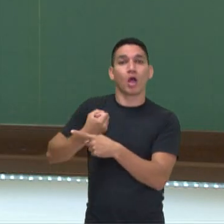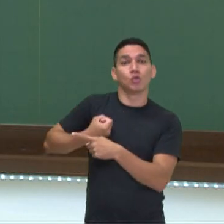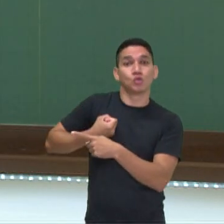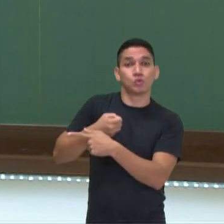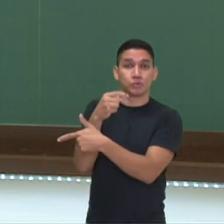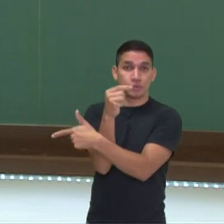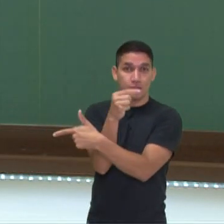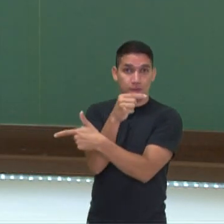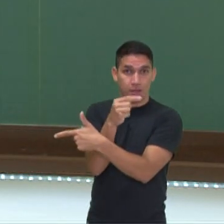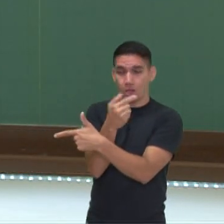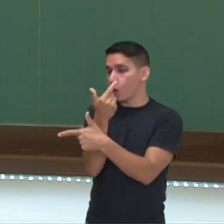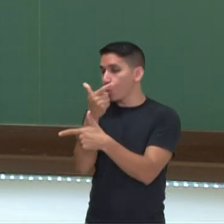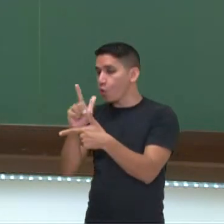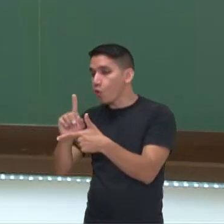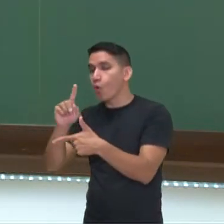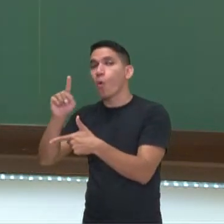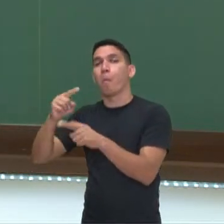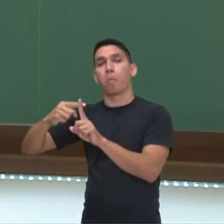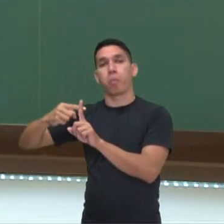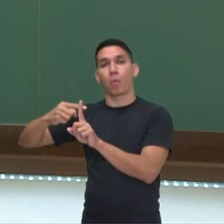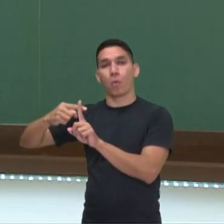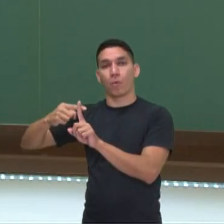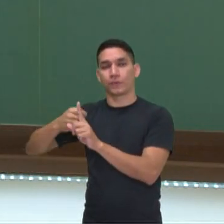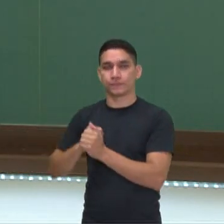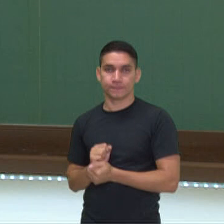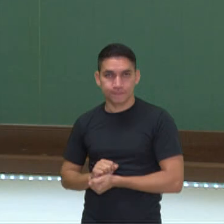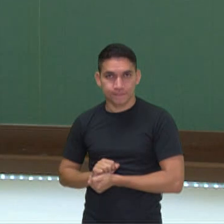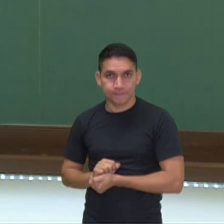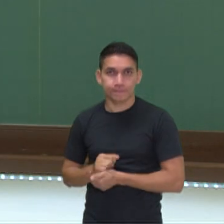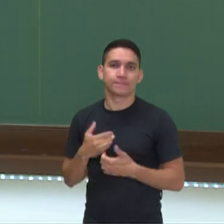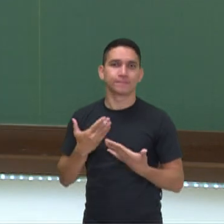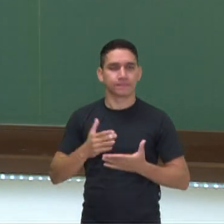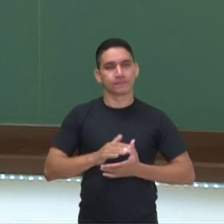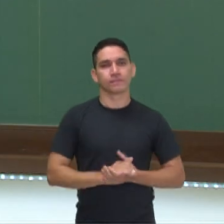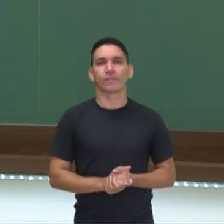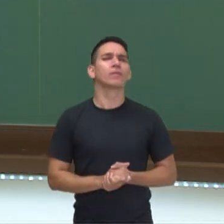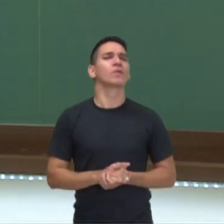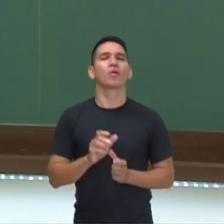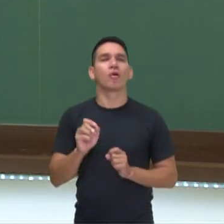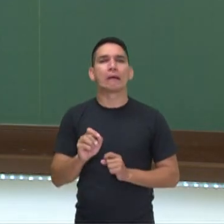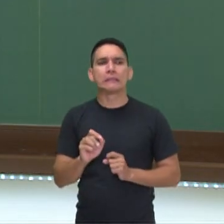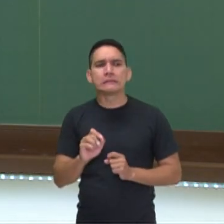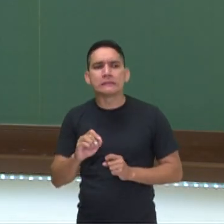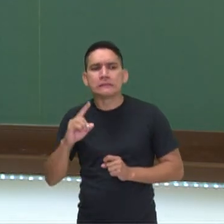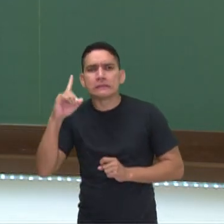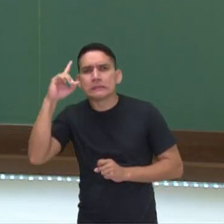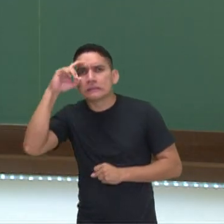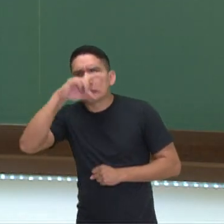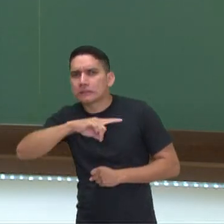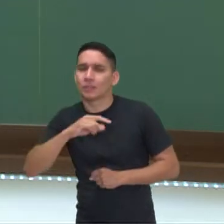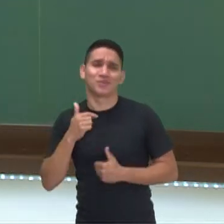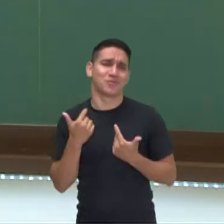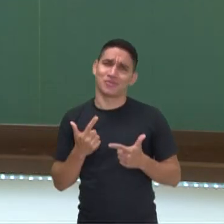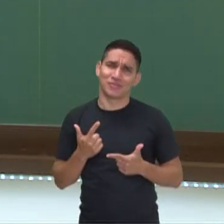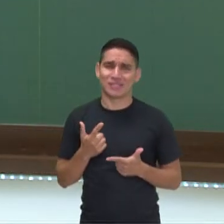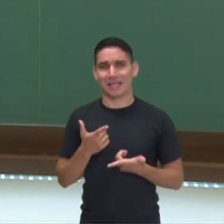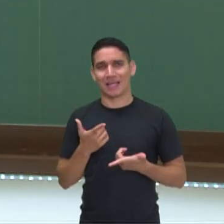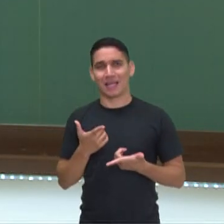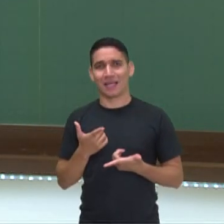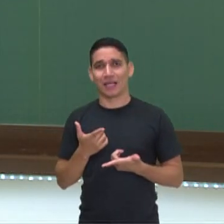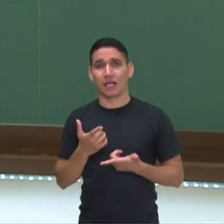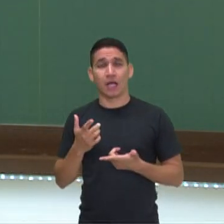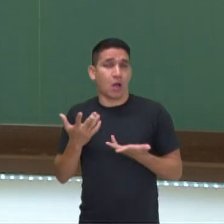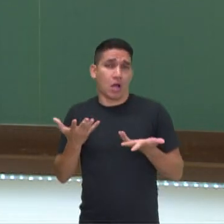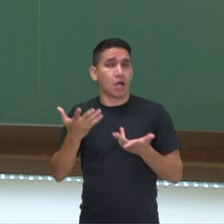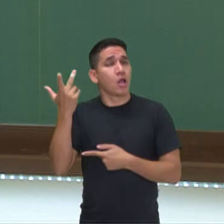negativo por um número positivo pessoal não tem segredo né Nós vamos fazer a